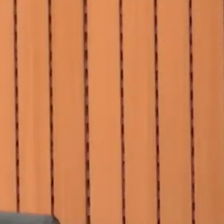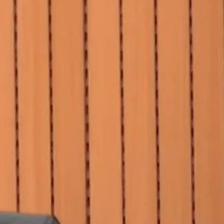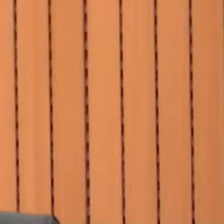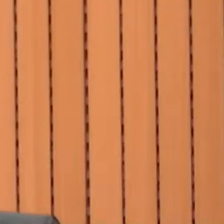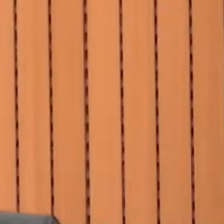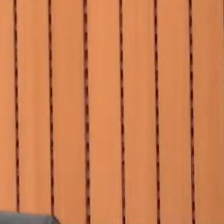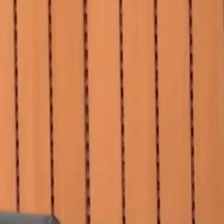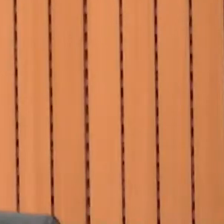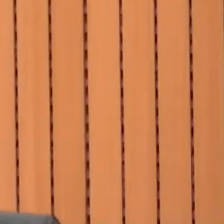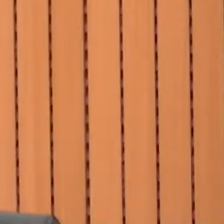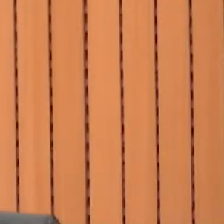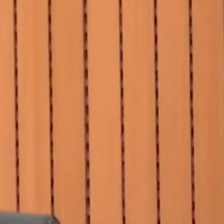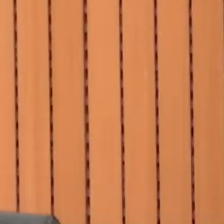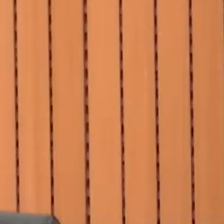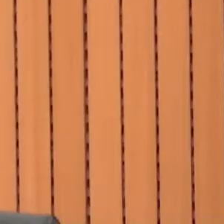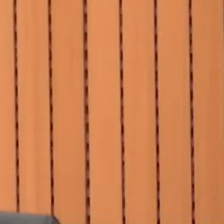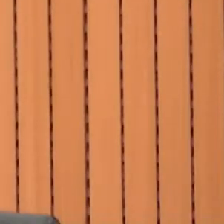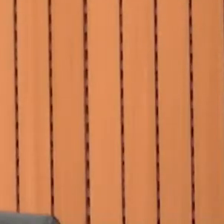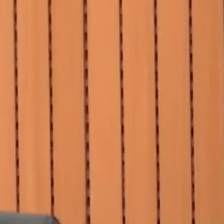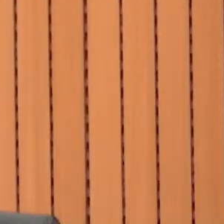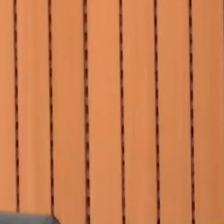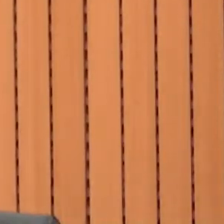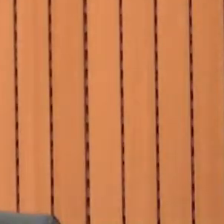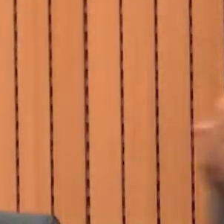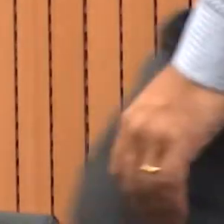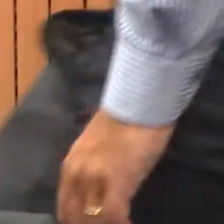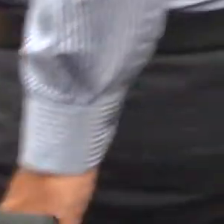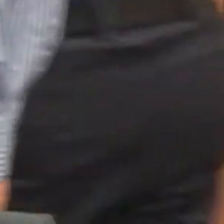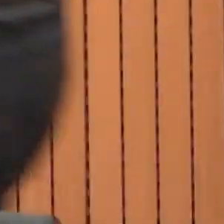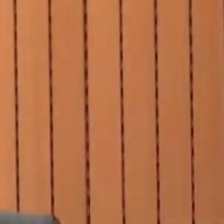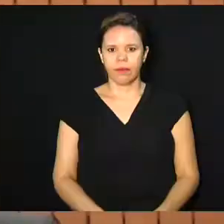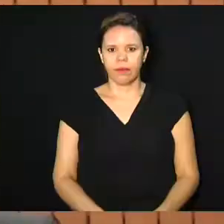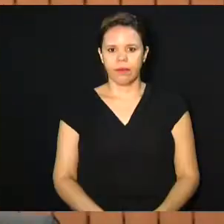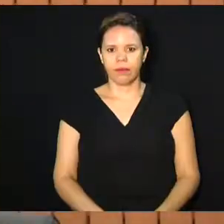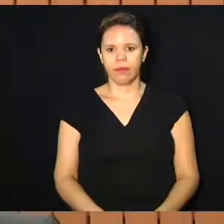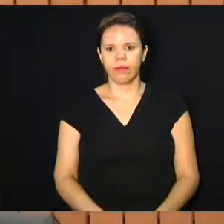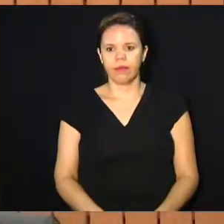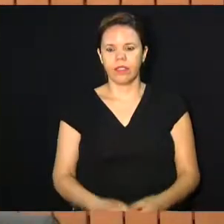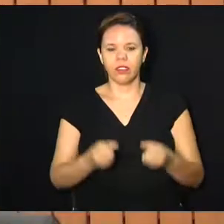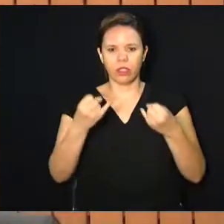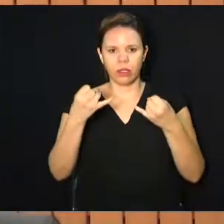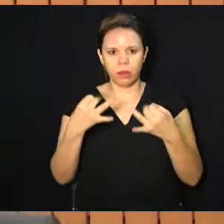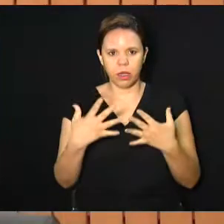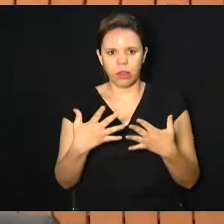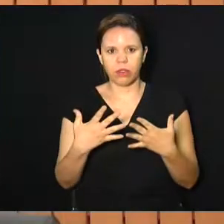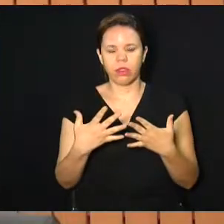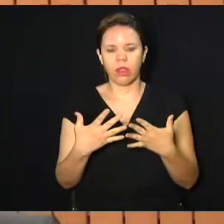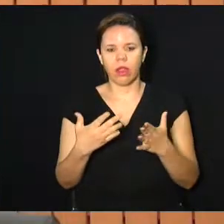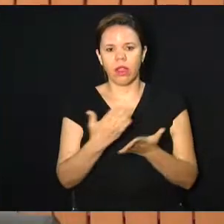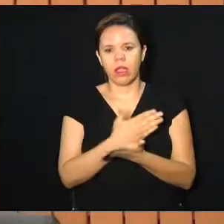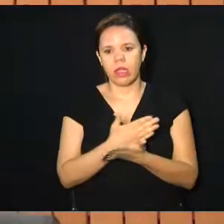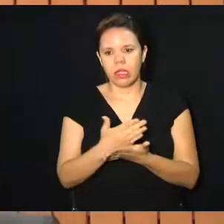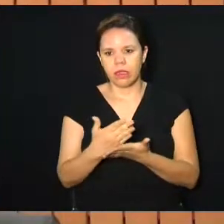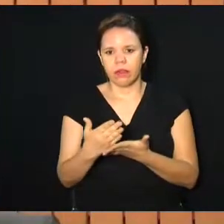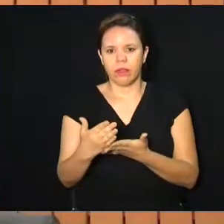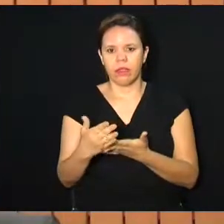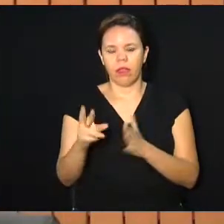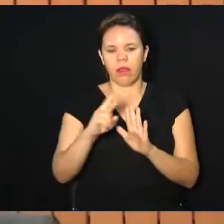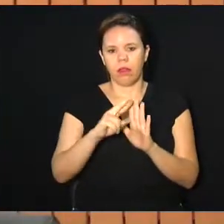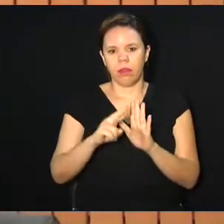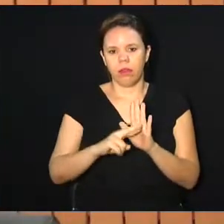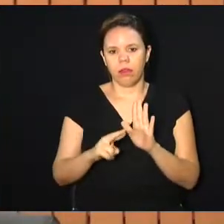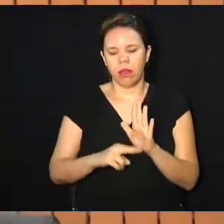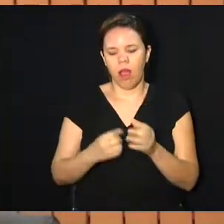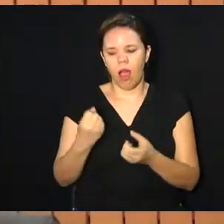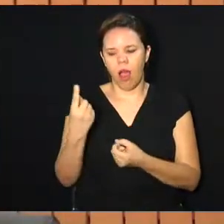é importante ressaltar, a gente listou aqui 5, né, não, 4, já mencionando esse da eletrificação inicial, embora o resto não seja tão bom.